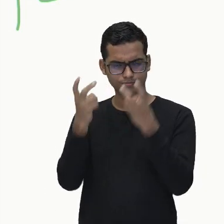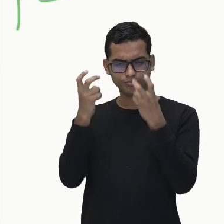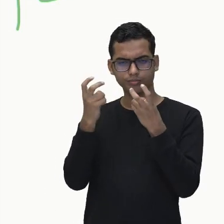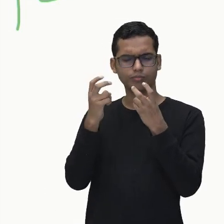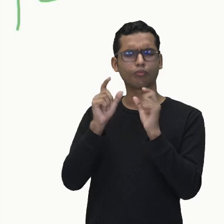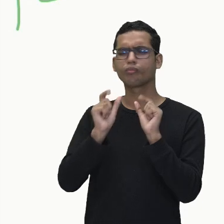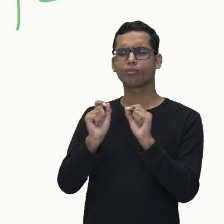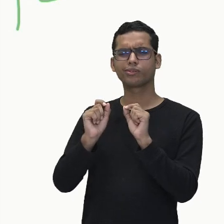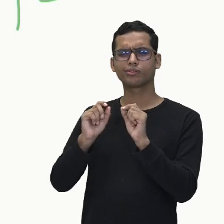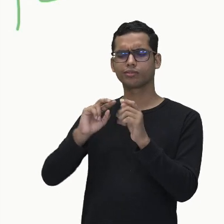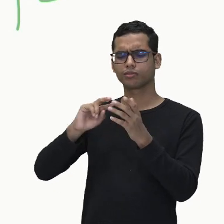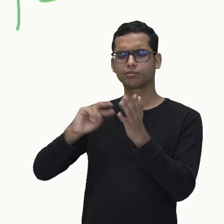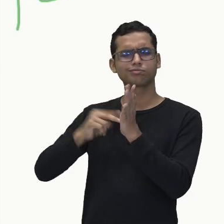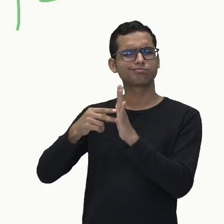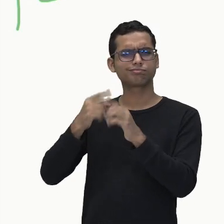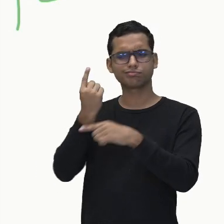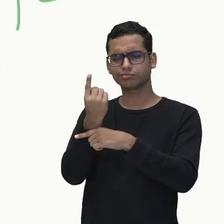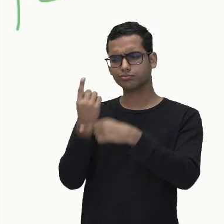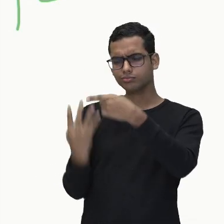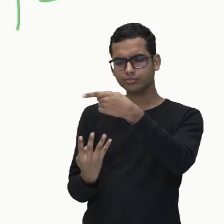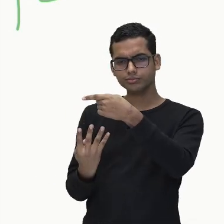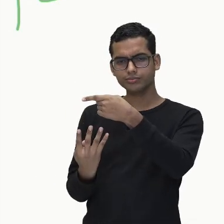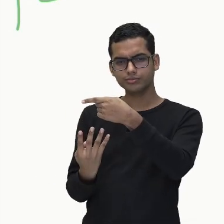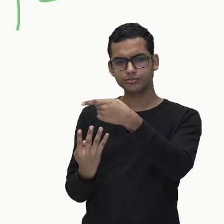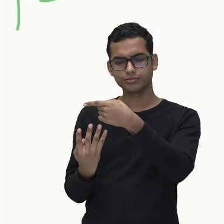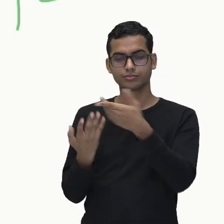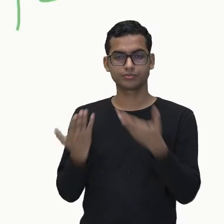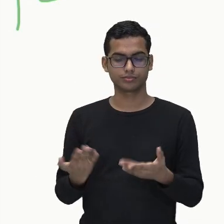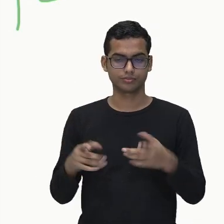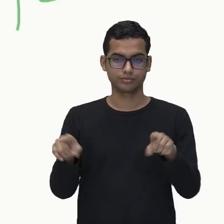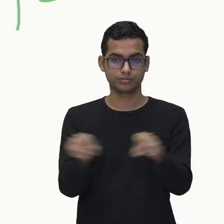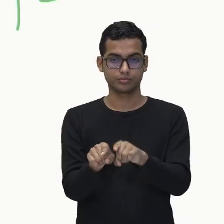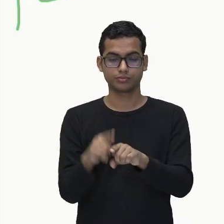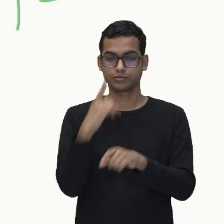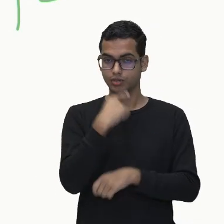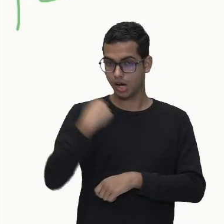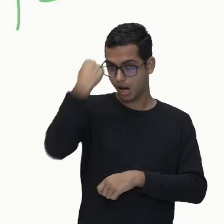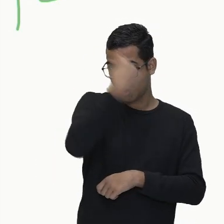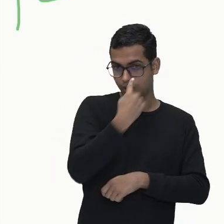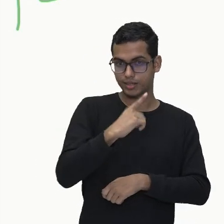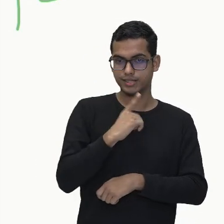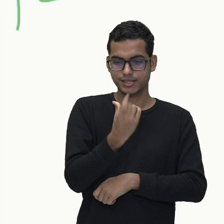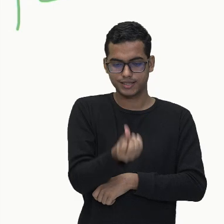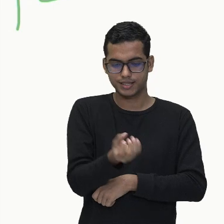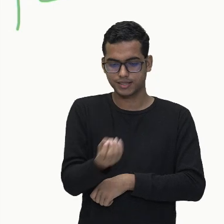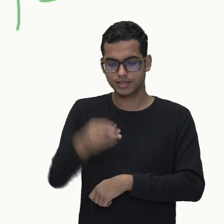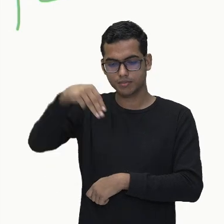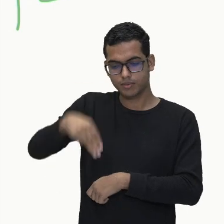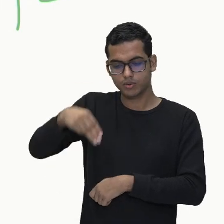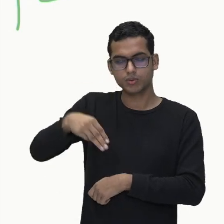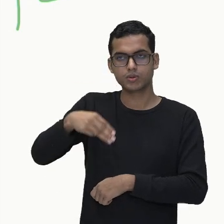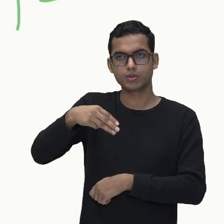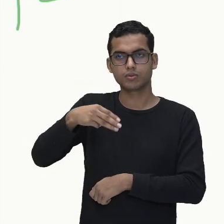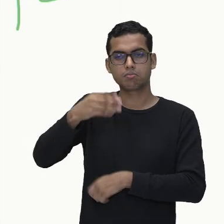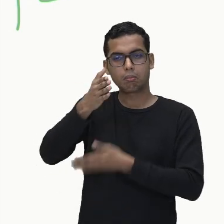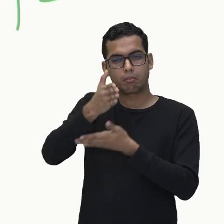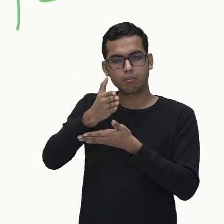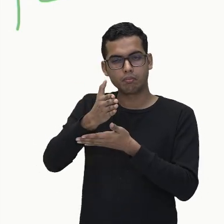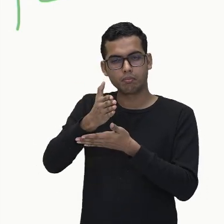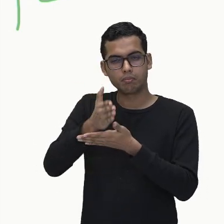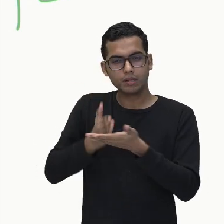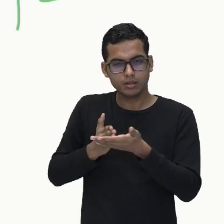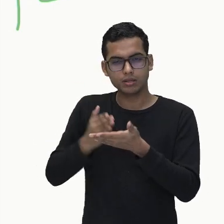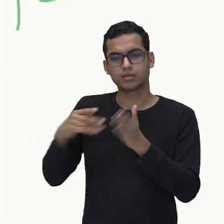1 qu4 de 1 hora 1 hora tem 60 minutos a metade de 60 minutos 30 que é a metade não é